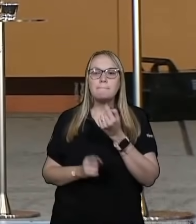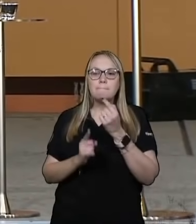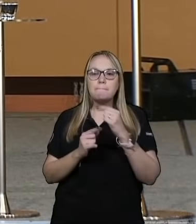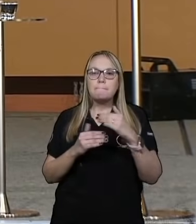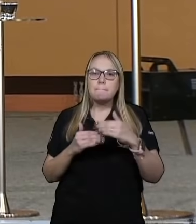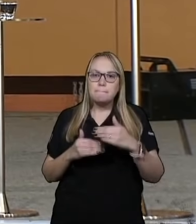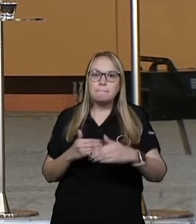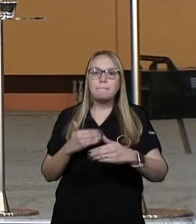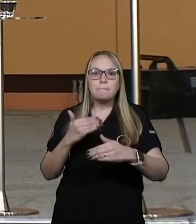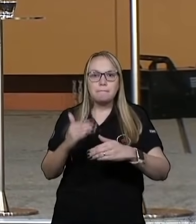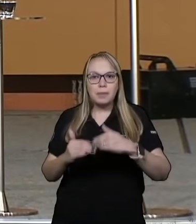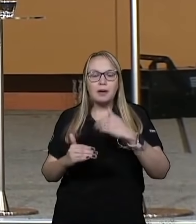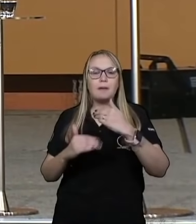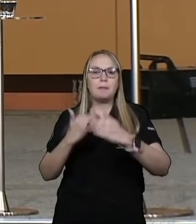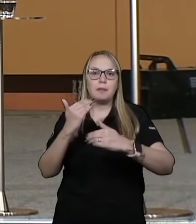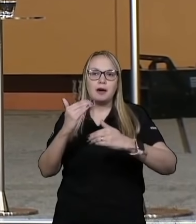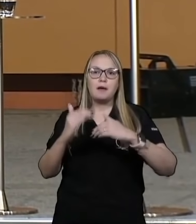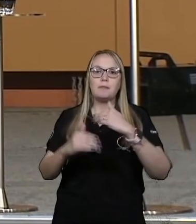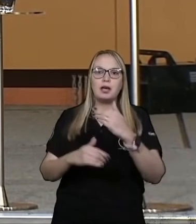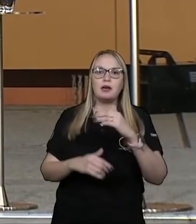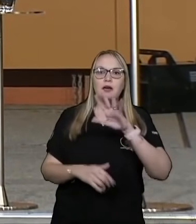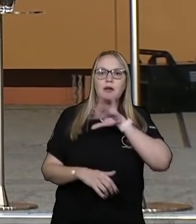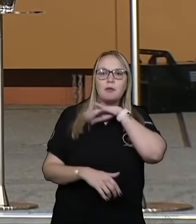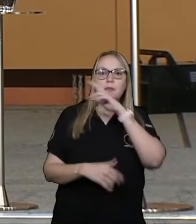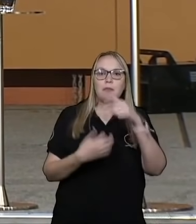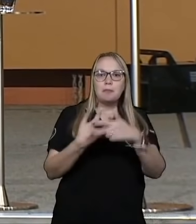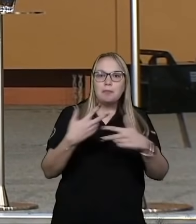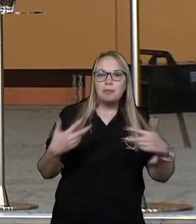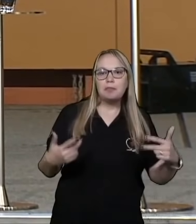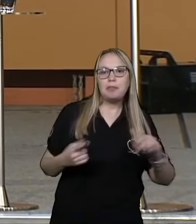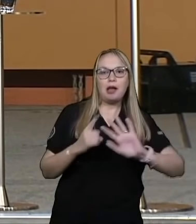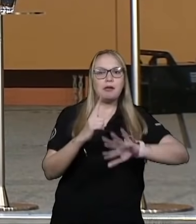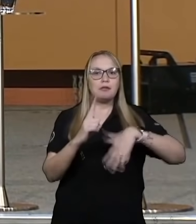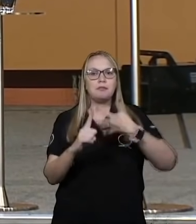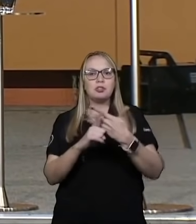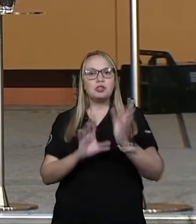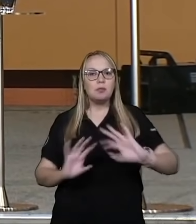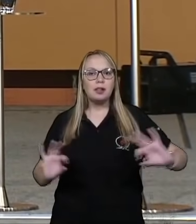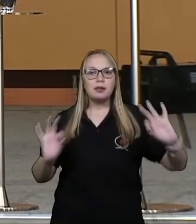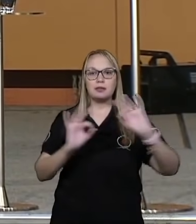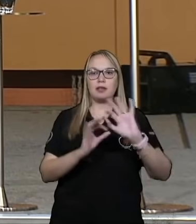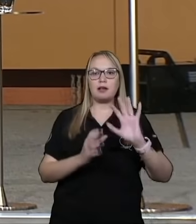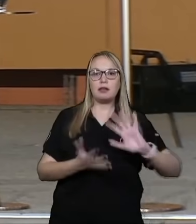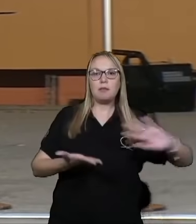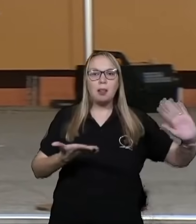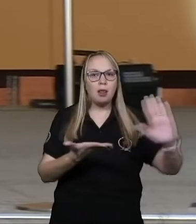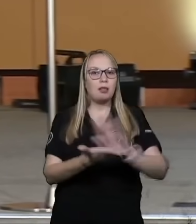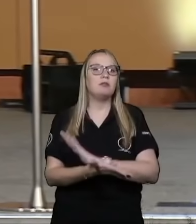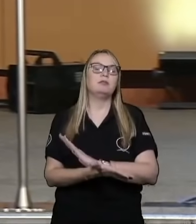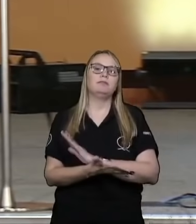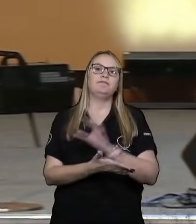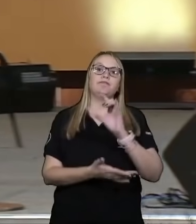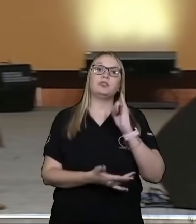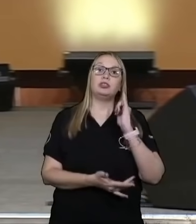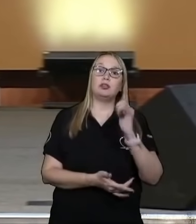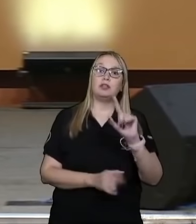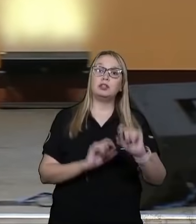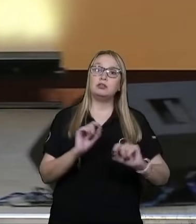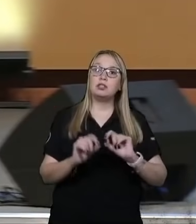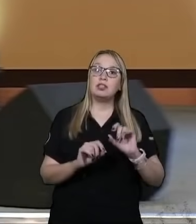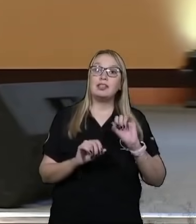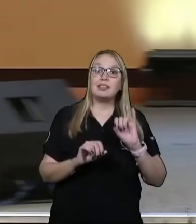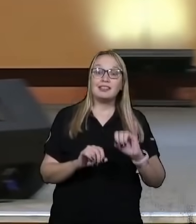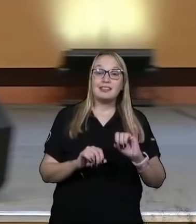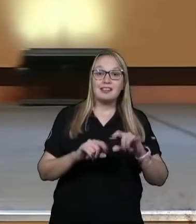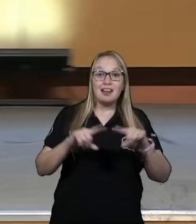pouco para que as férias não se multipliquem e te destrua a hora que Deus está dizendo se